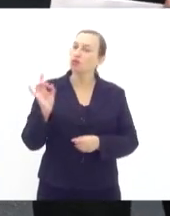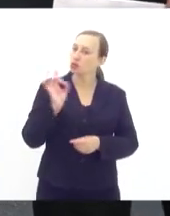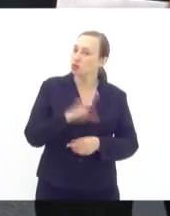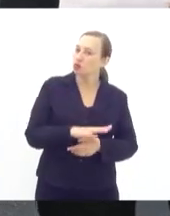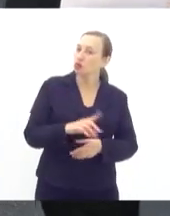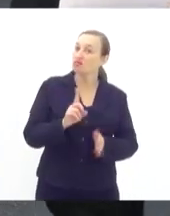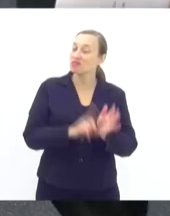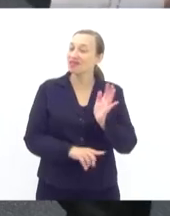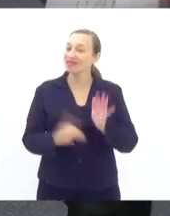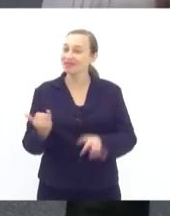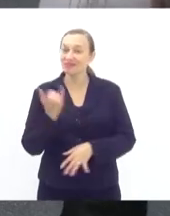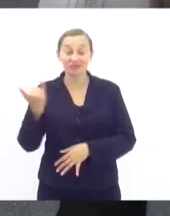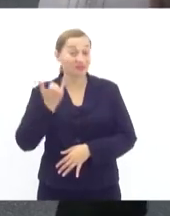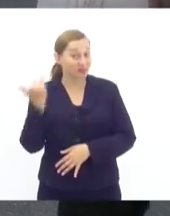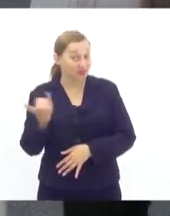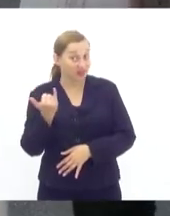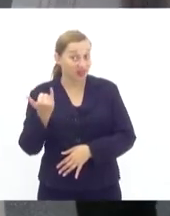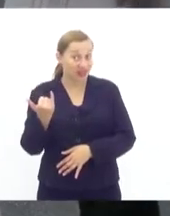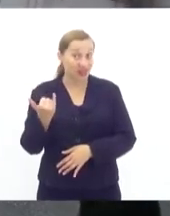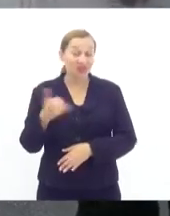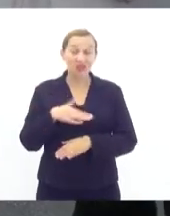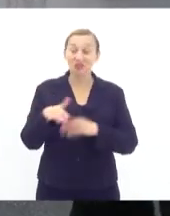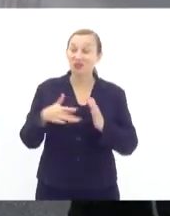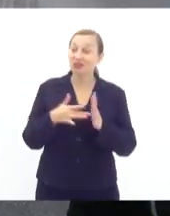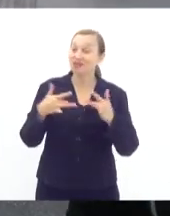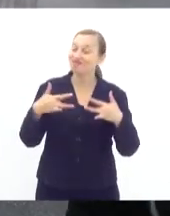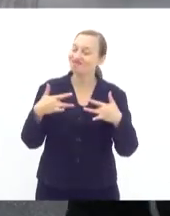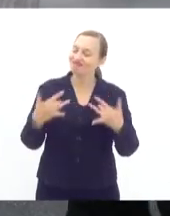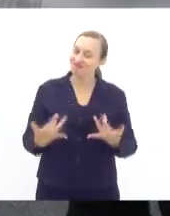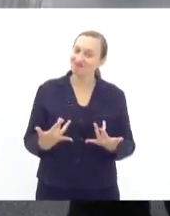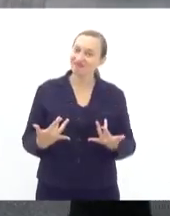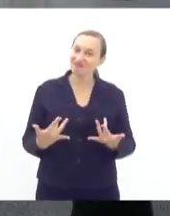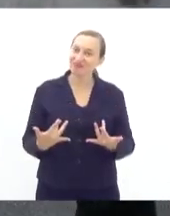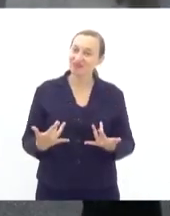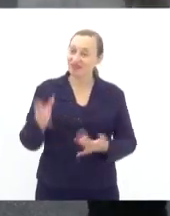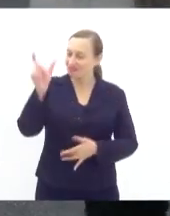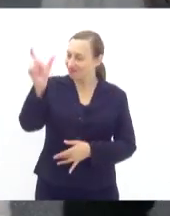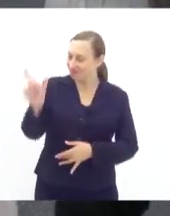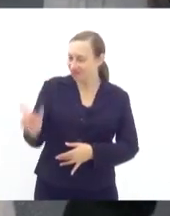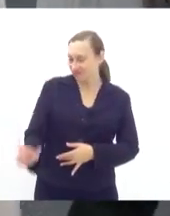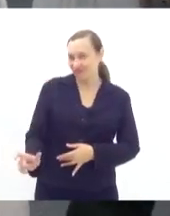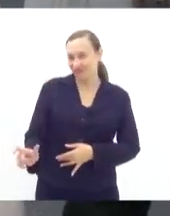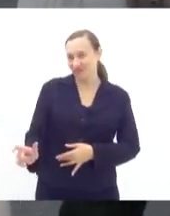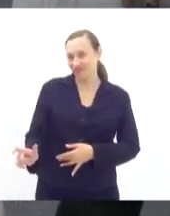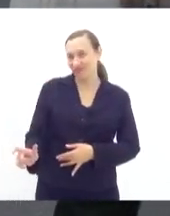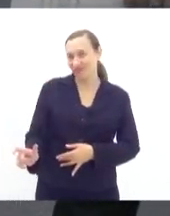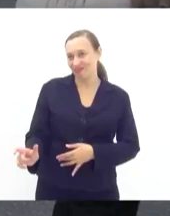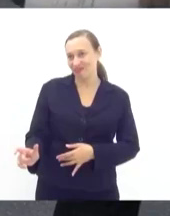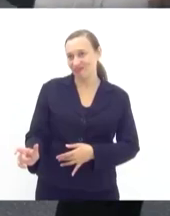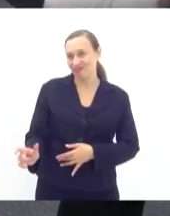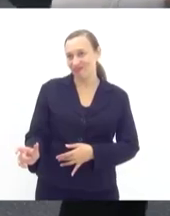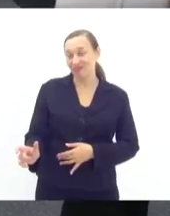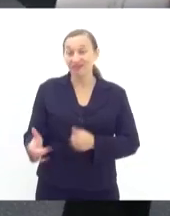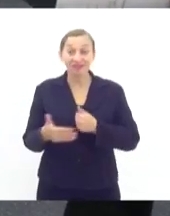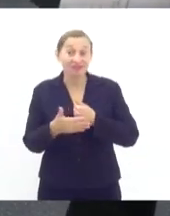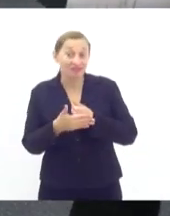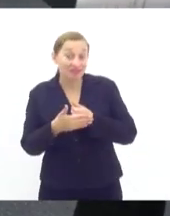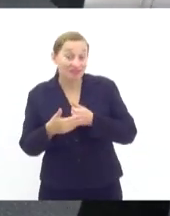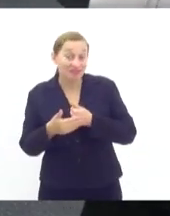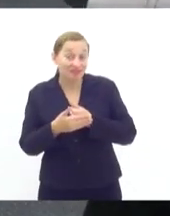importante prestar aqui a minha total solidariedade a essa figura não é carismática